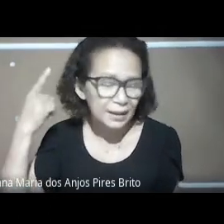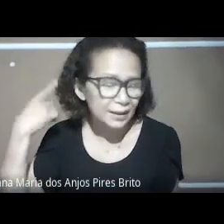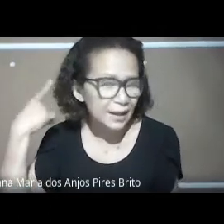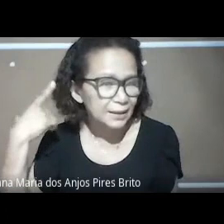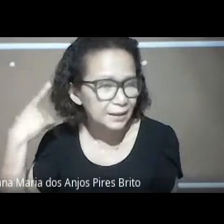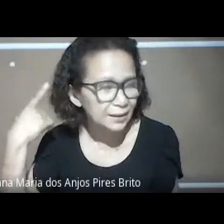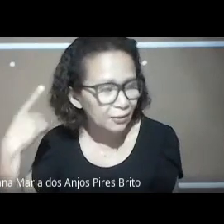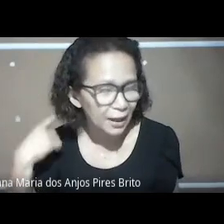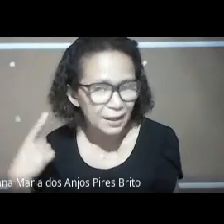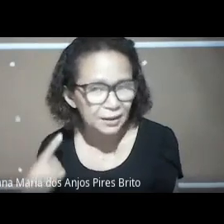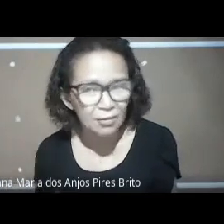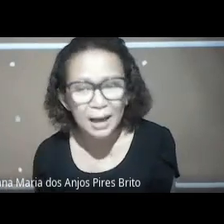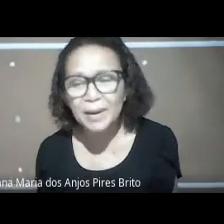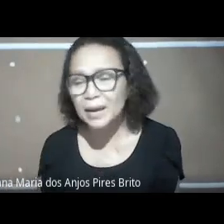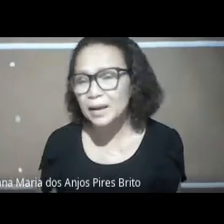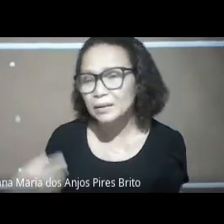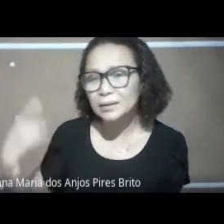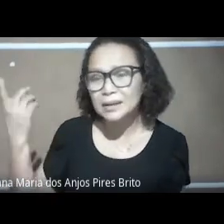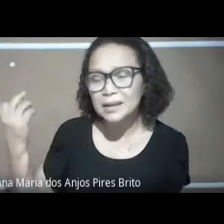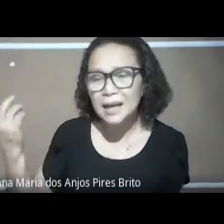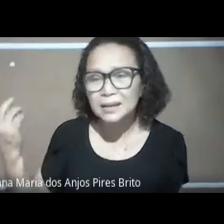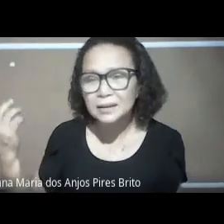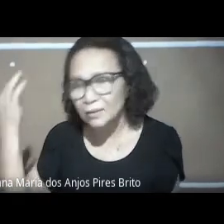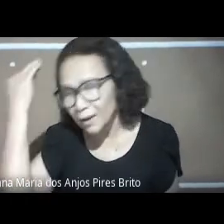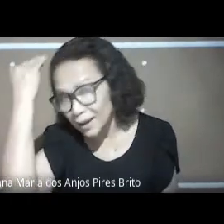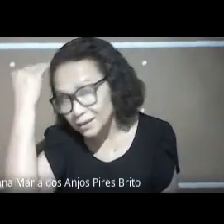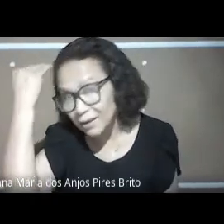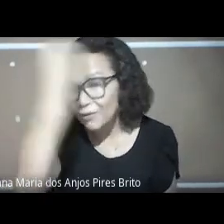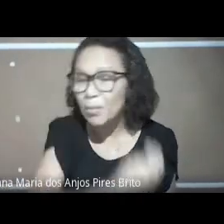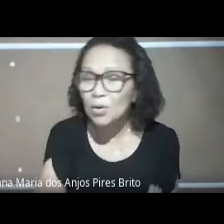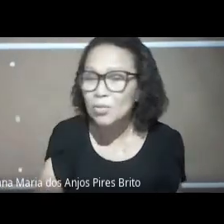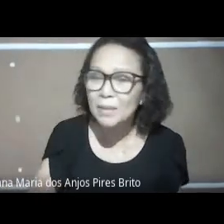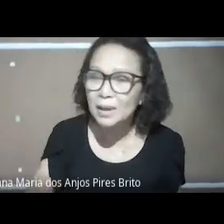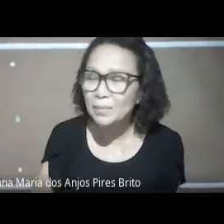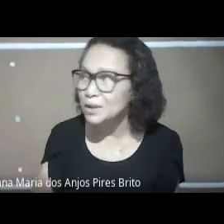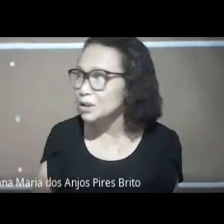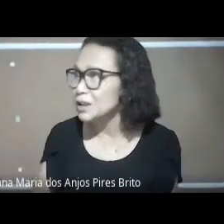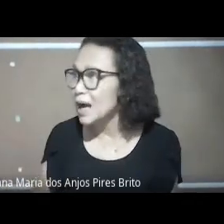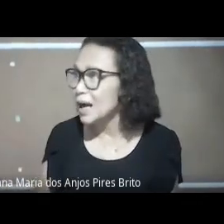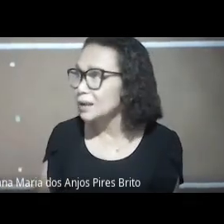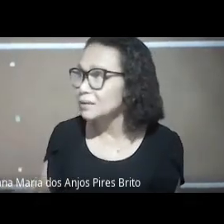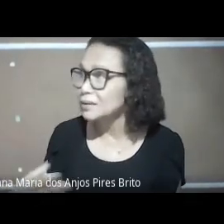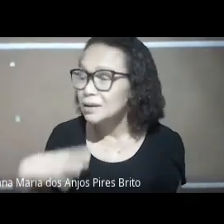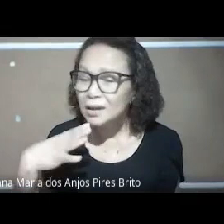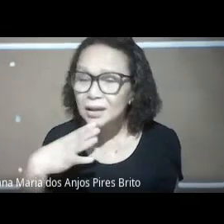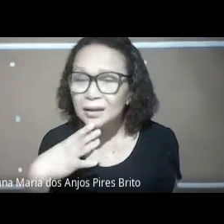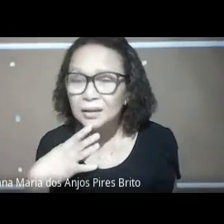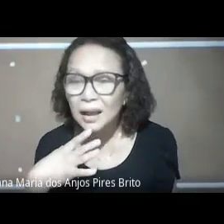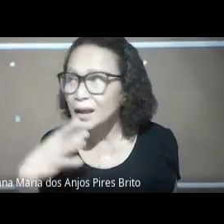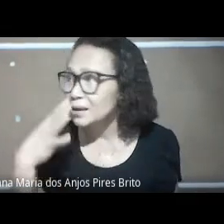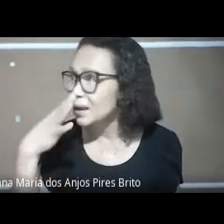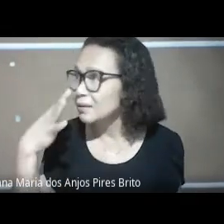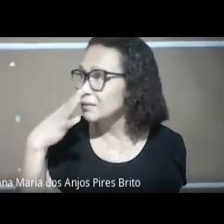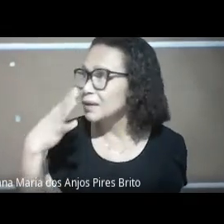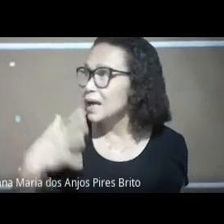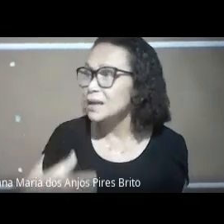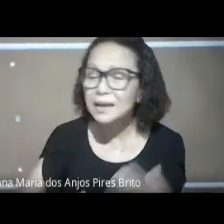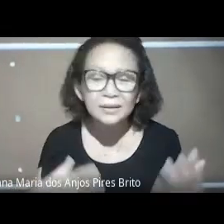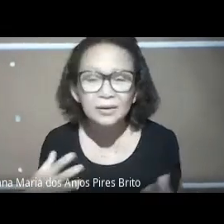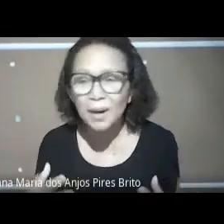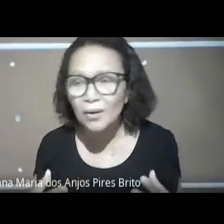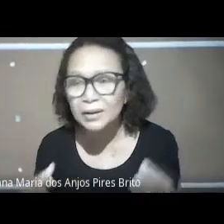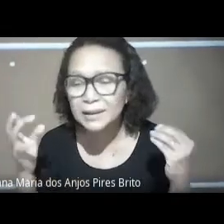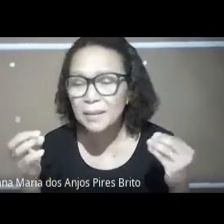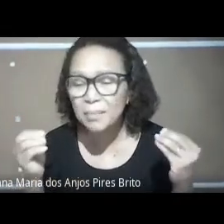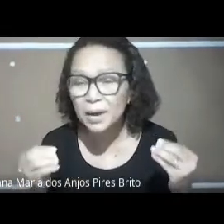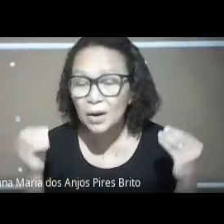ser, tem sinais que são com relação ao cabelo, tem sinais que são com relação à forma como o cabelo é penteado, com o